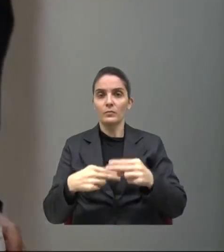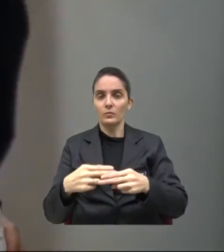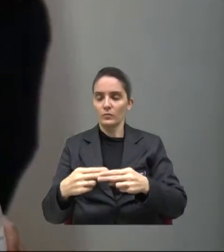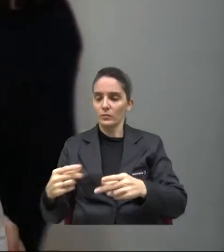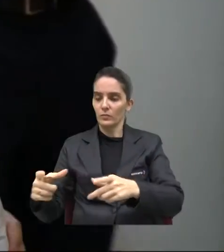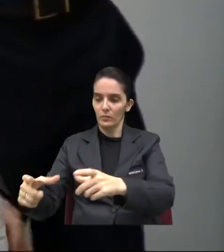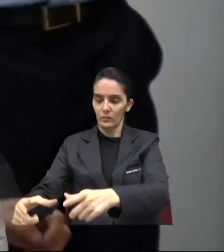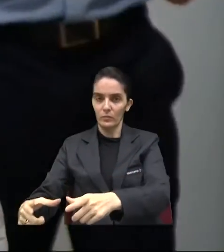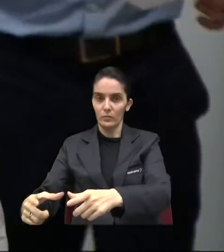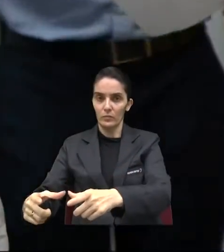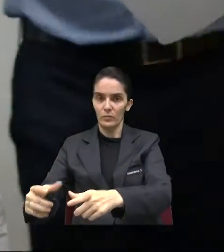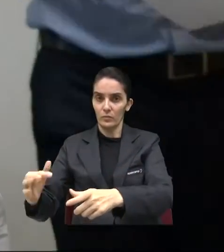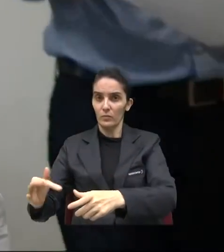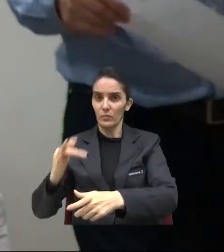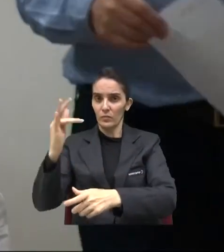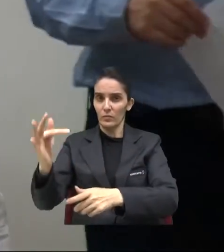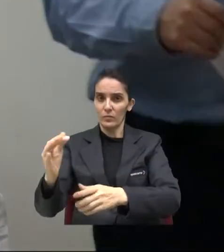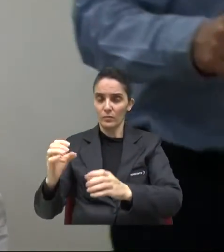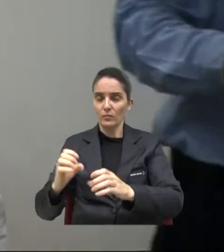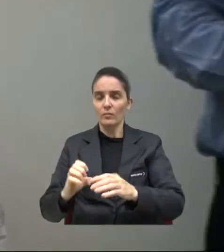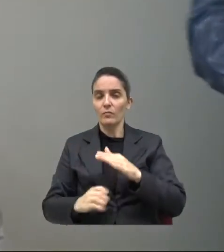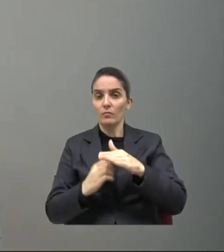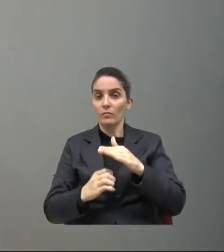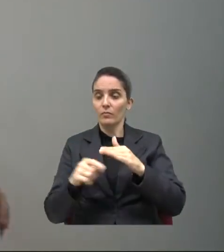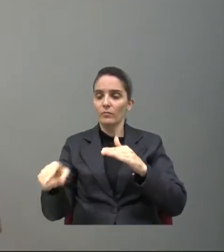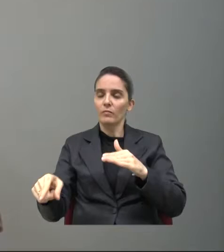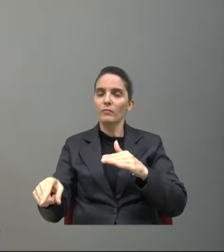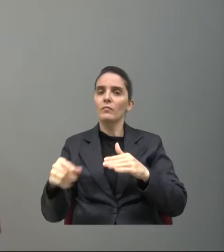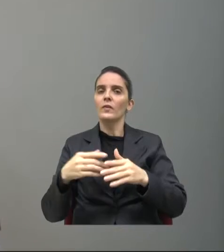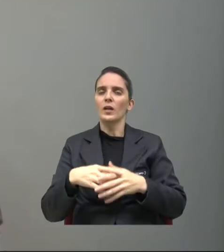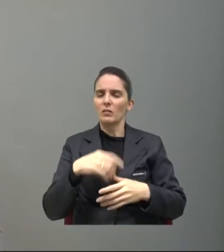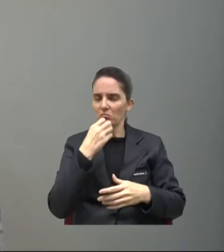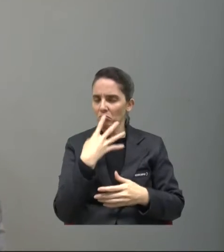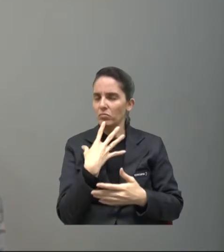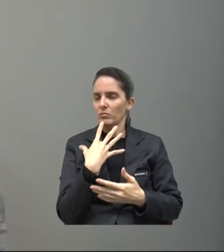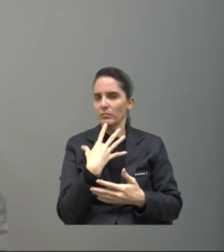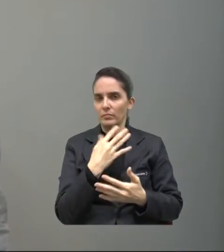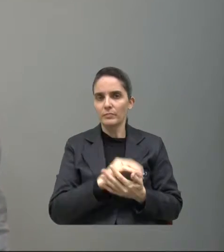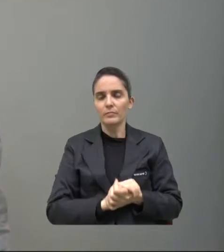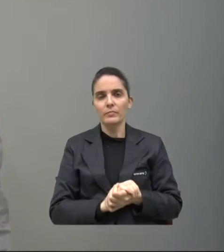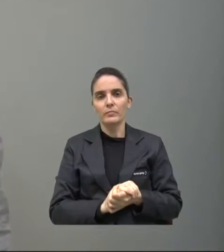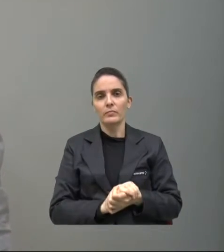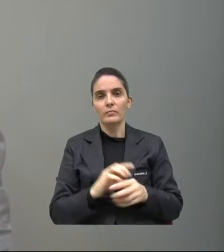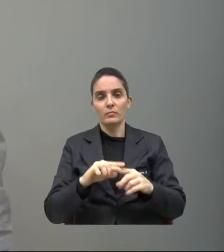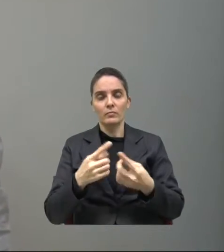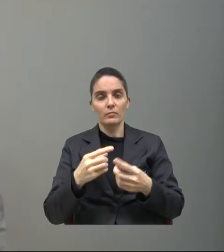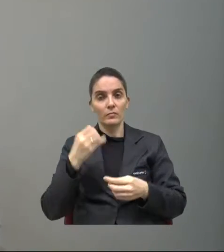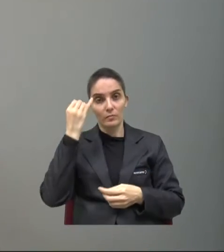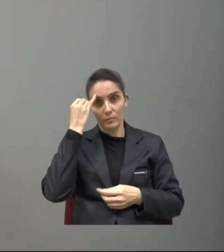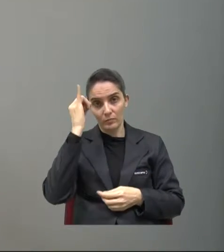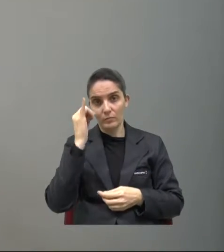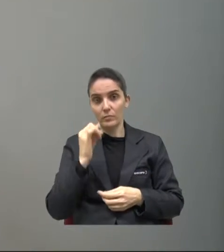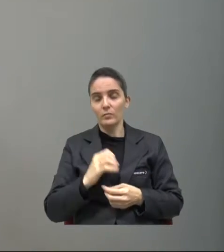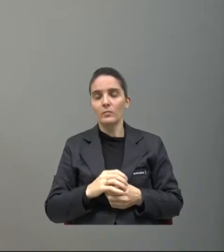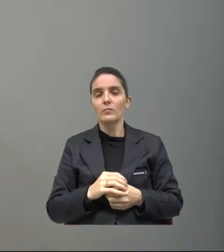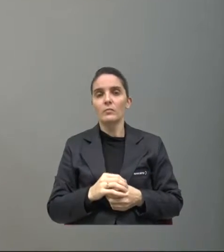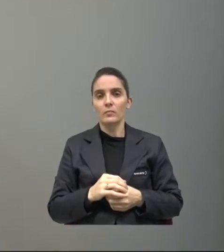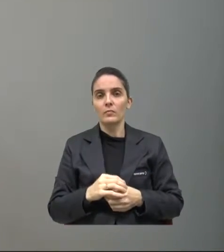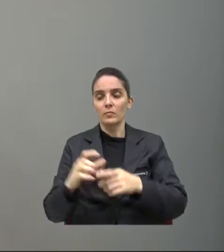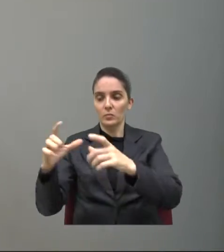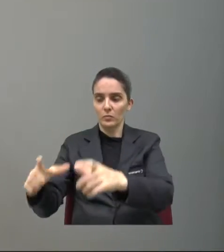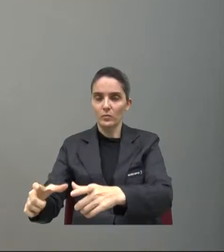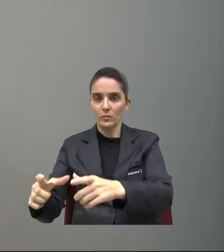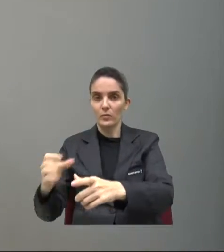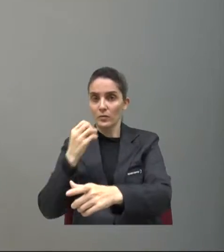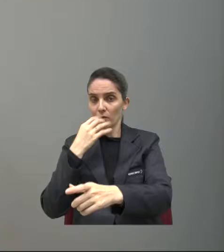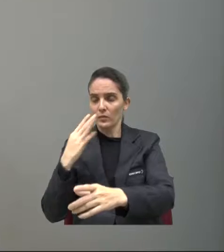no futuro, deixando bem claro que hoje é só o zoneamento que está sendo mudado, mas a ideia de um local servir lá